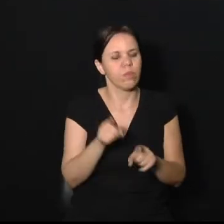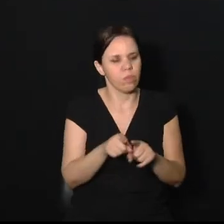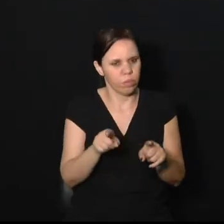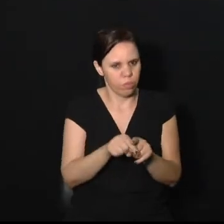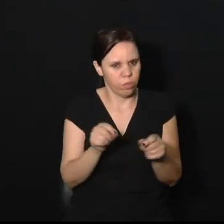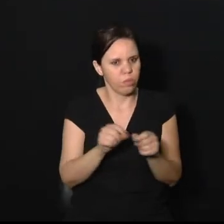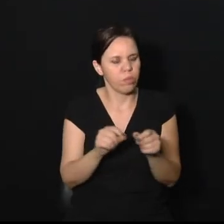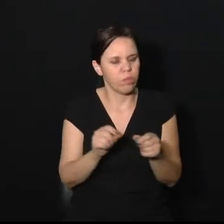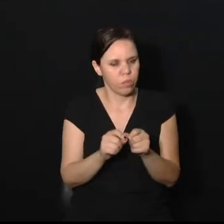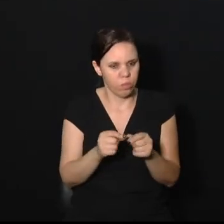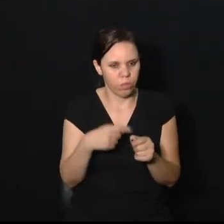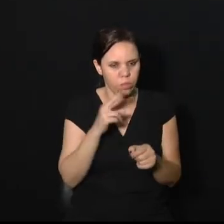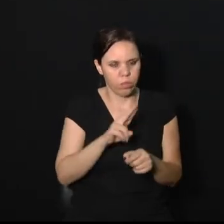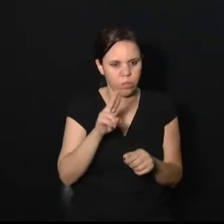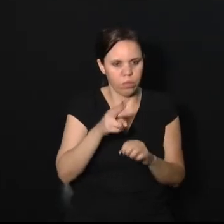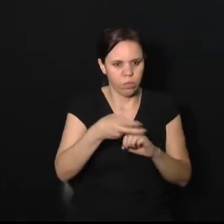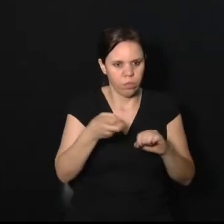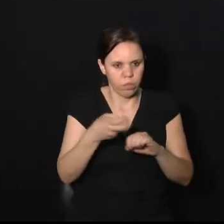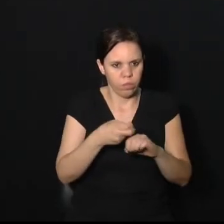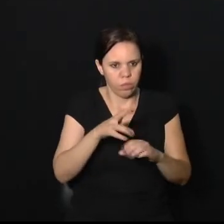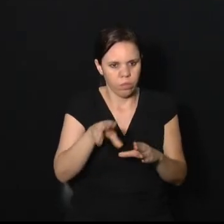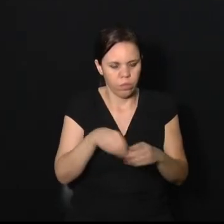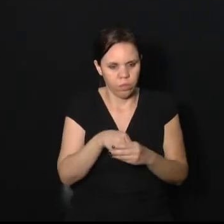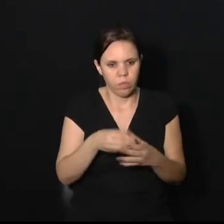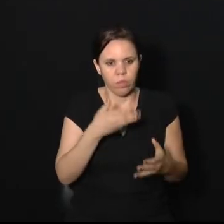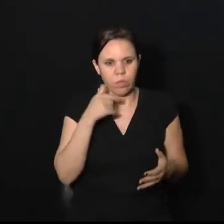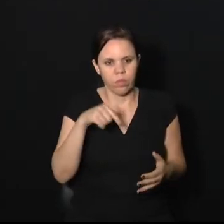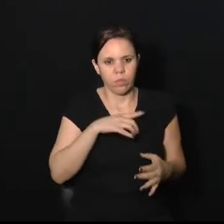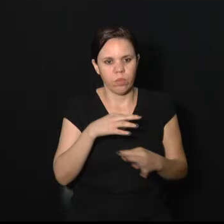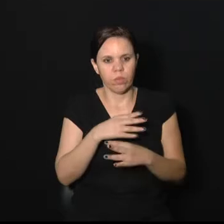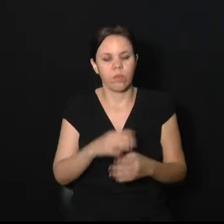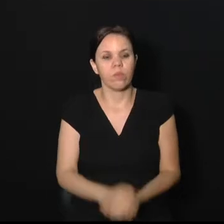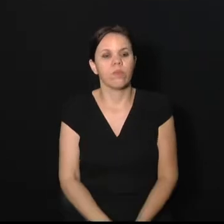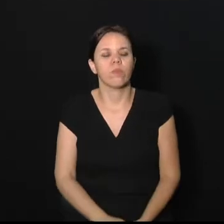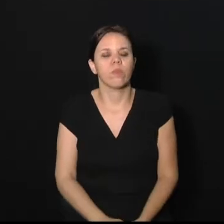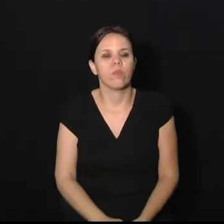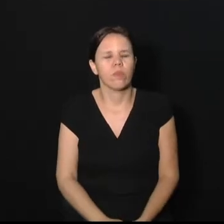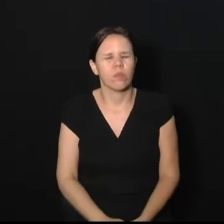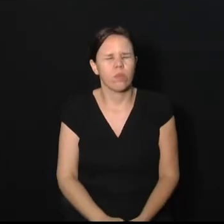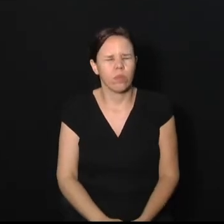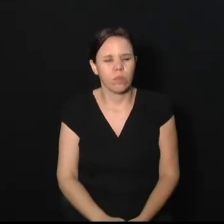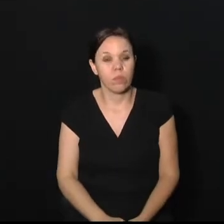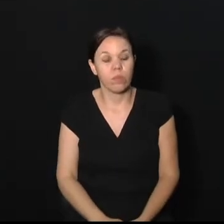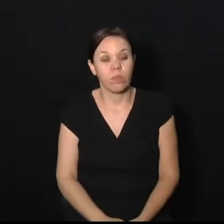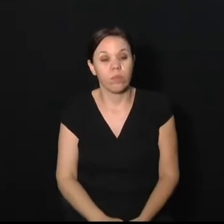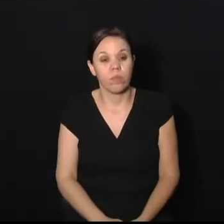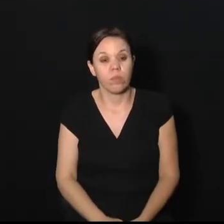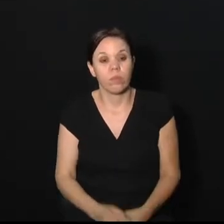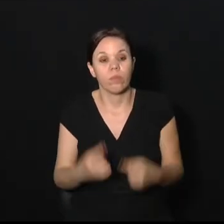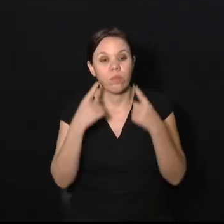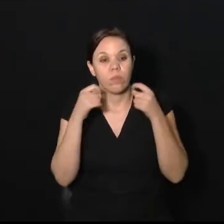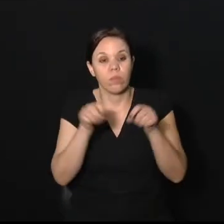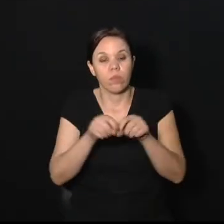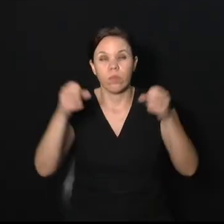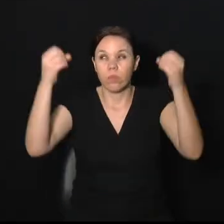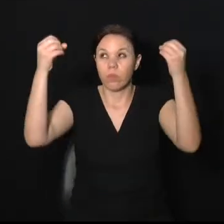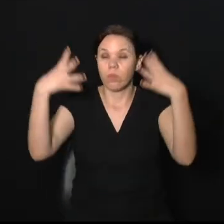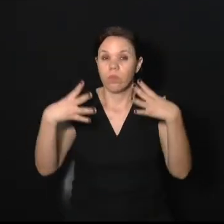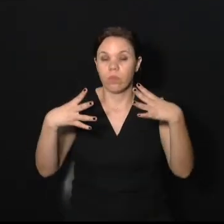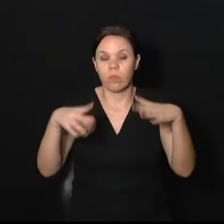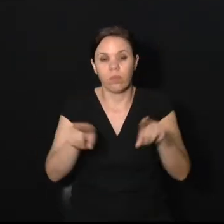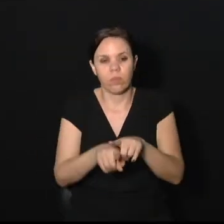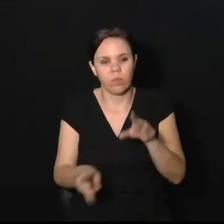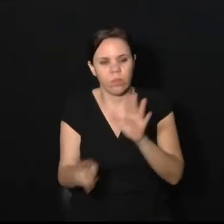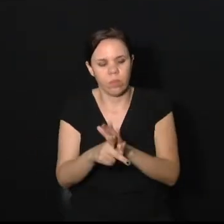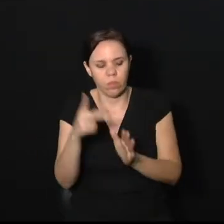aí, aplicações para a melhora da cidade. Um ponto interessante hoje é falar da iluminação pública, né, tá, sobre gestão das